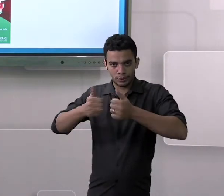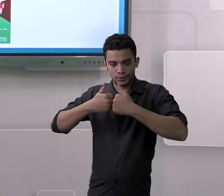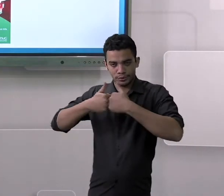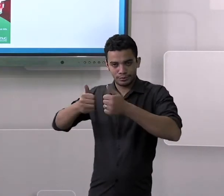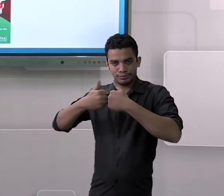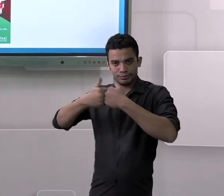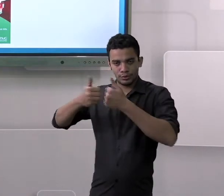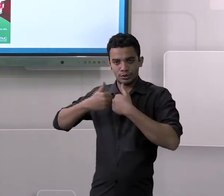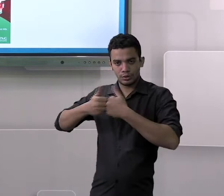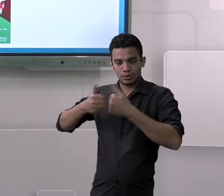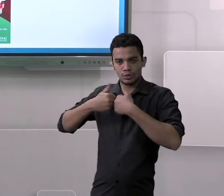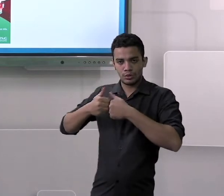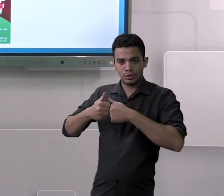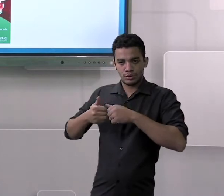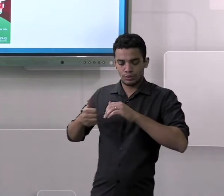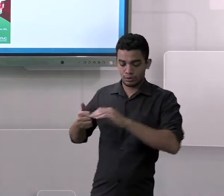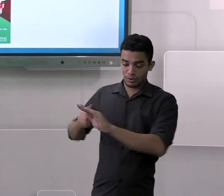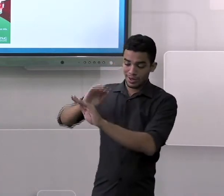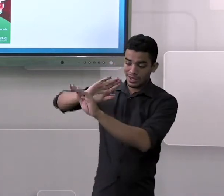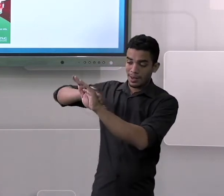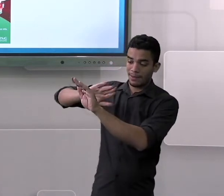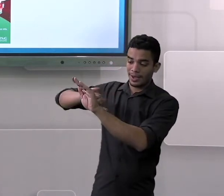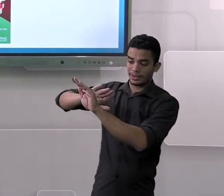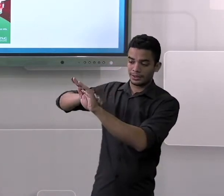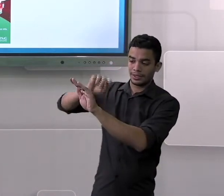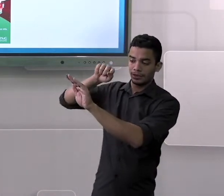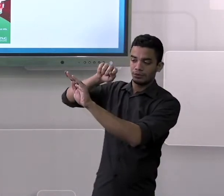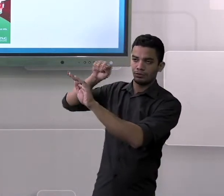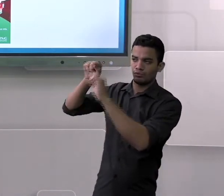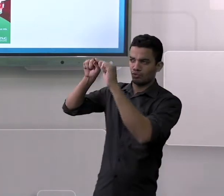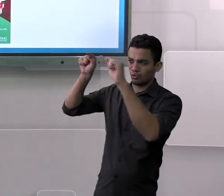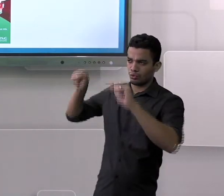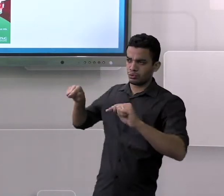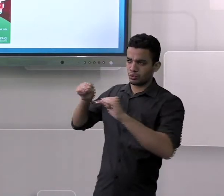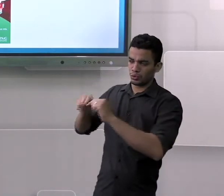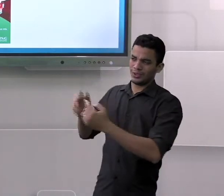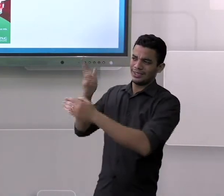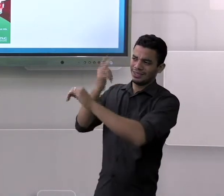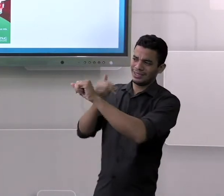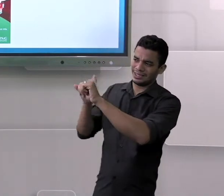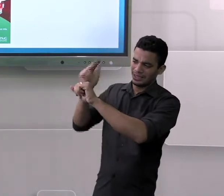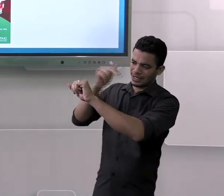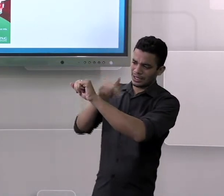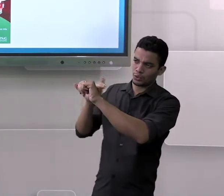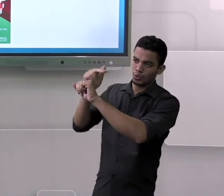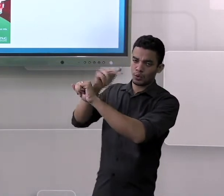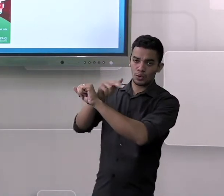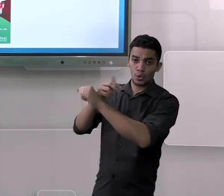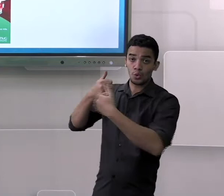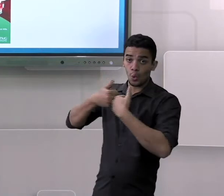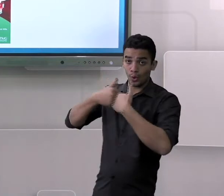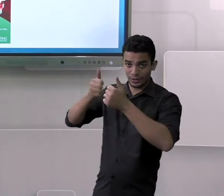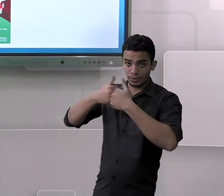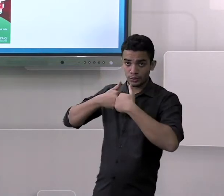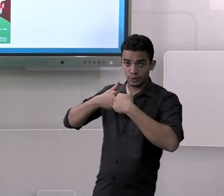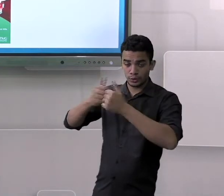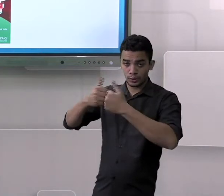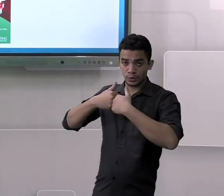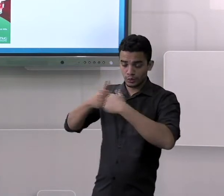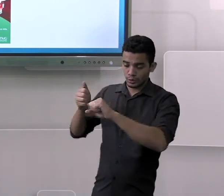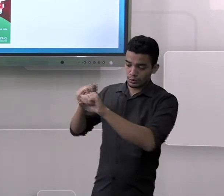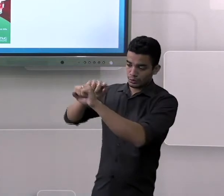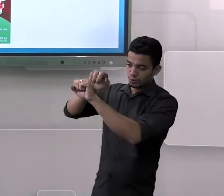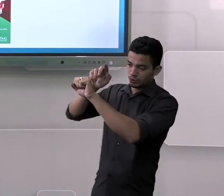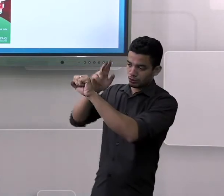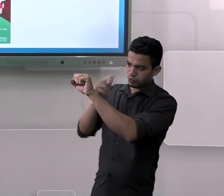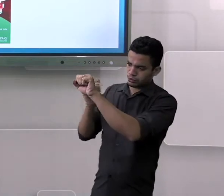já podem observar. Quando vão andar lá, né, da sua casa até um local que você precise